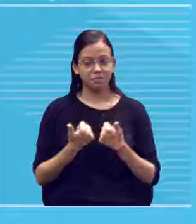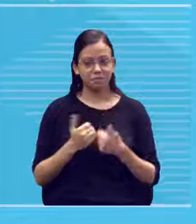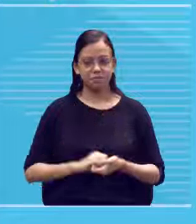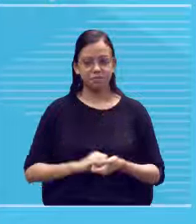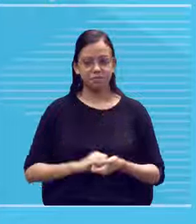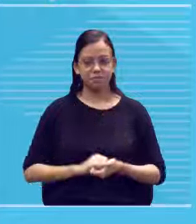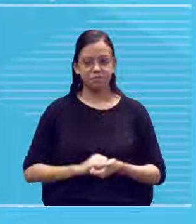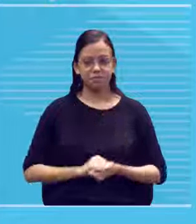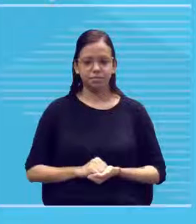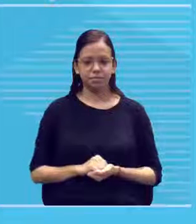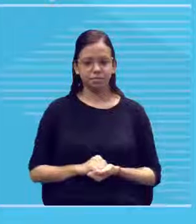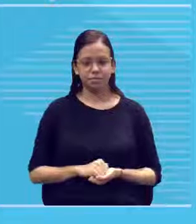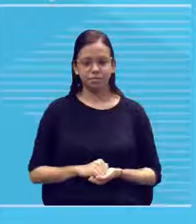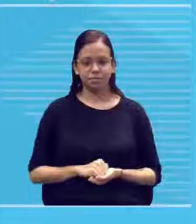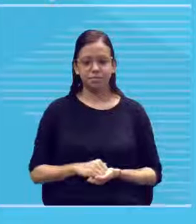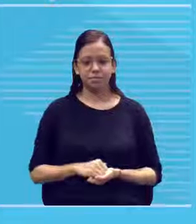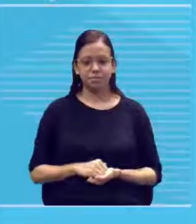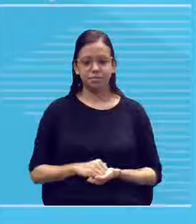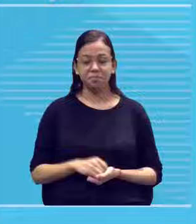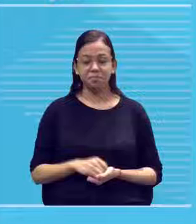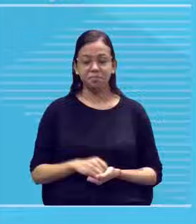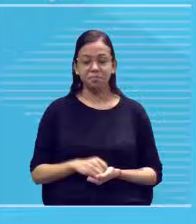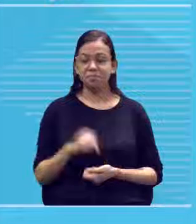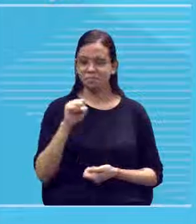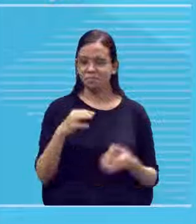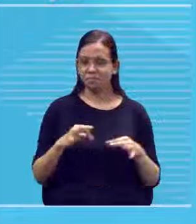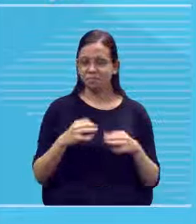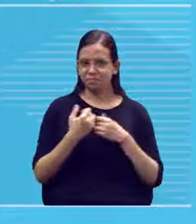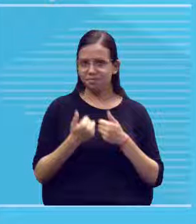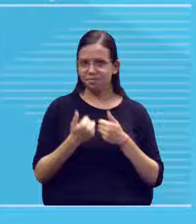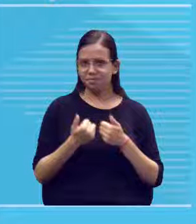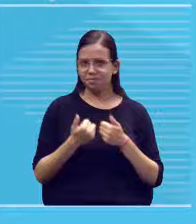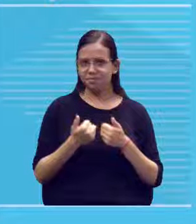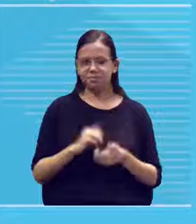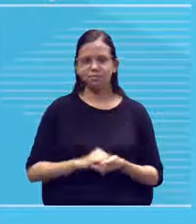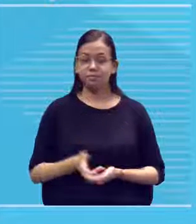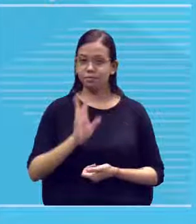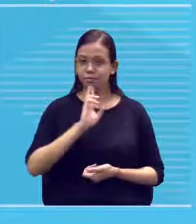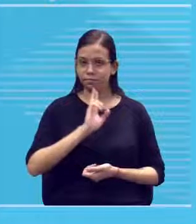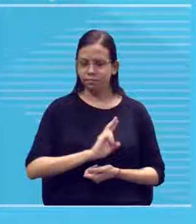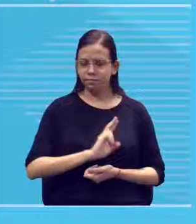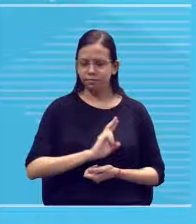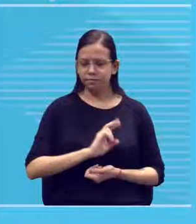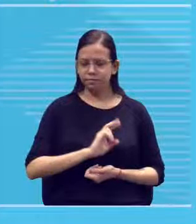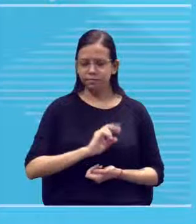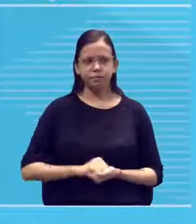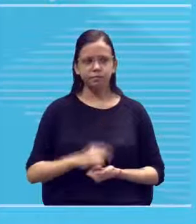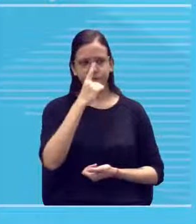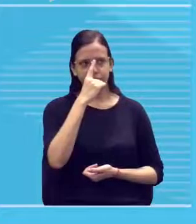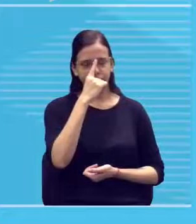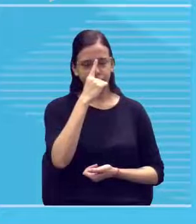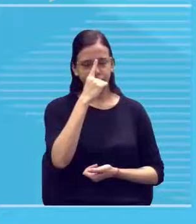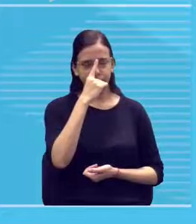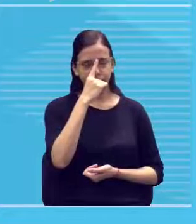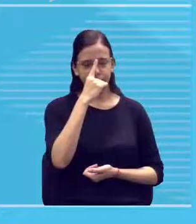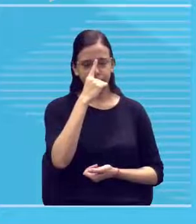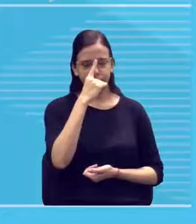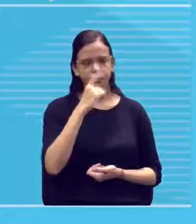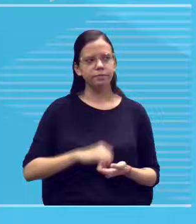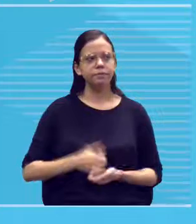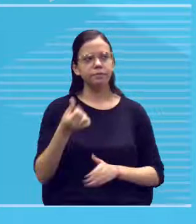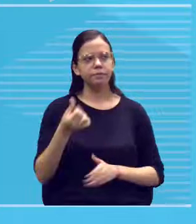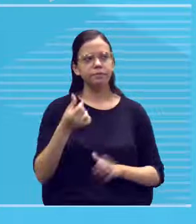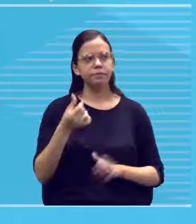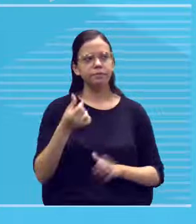Grande tudo tranquilo É sim não é tudo bem fizeram oi oi vamos lá no